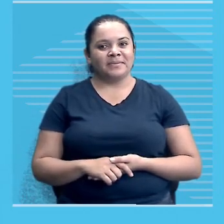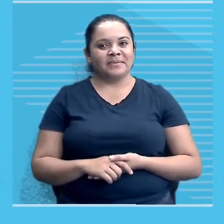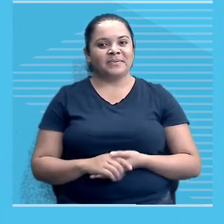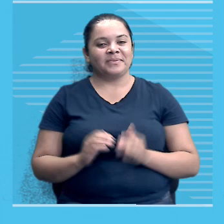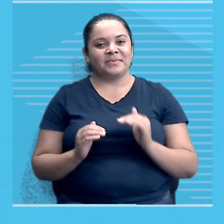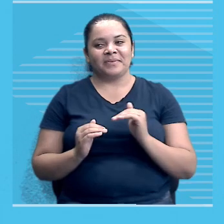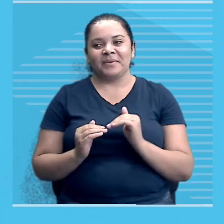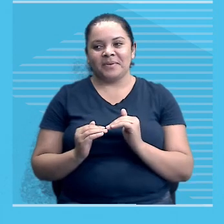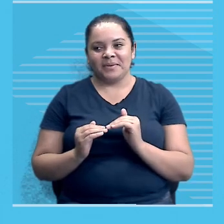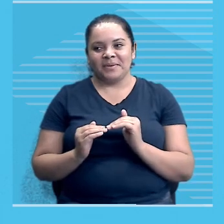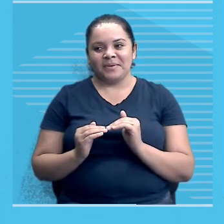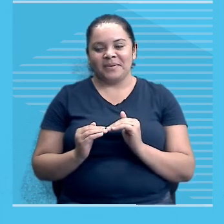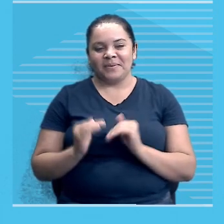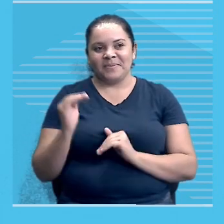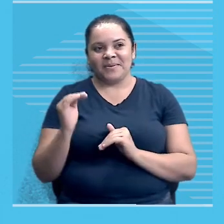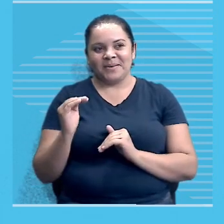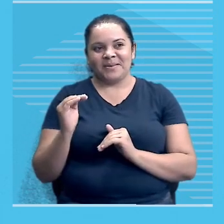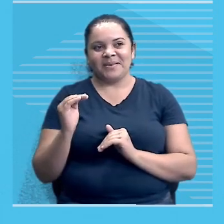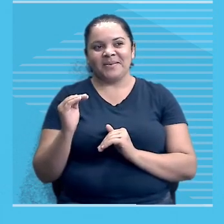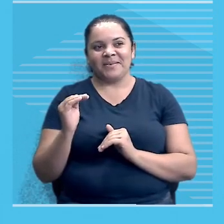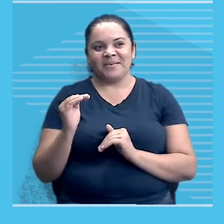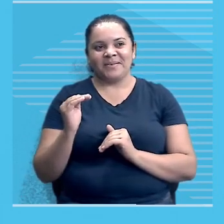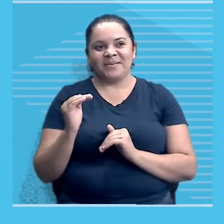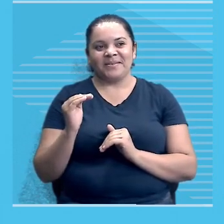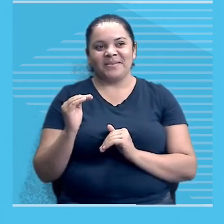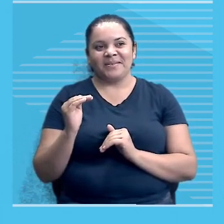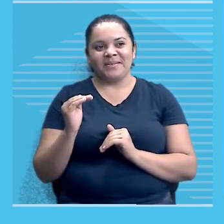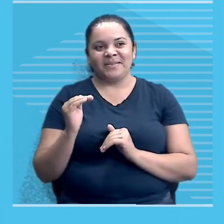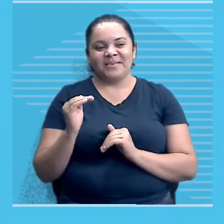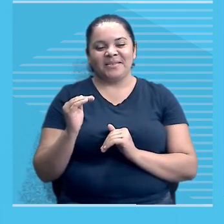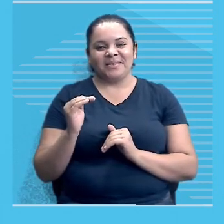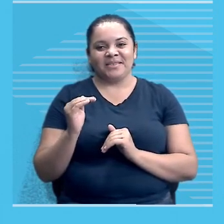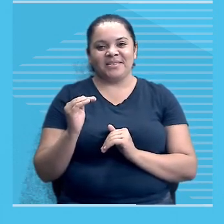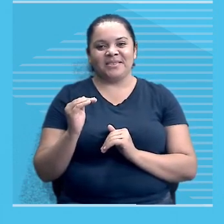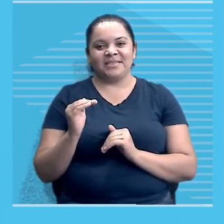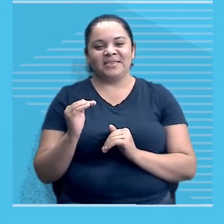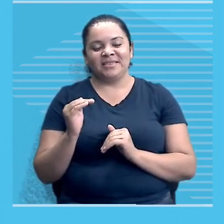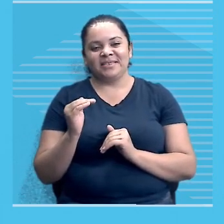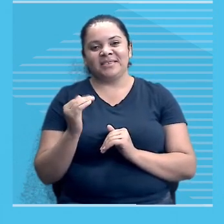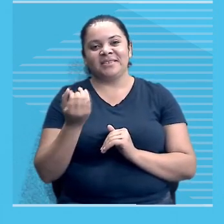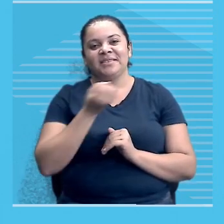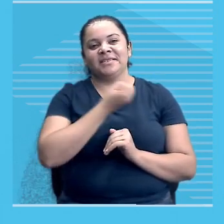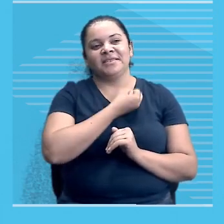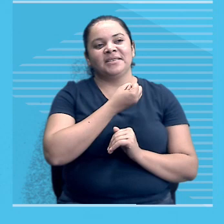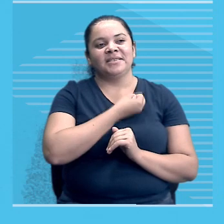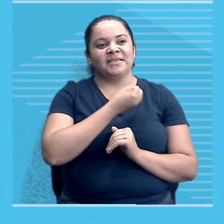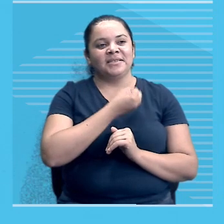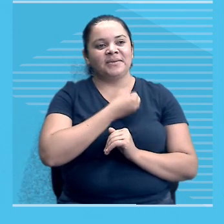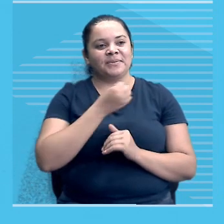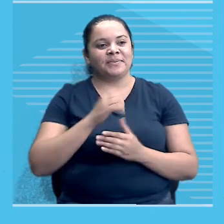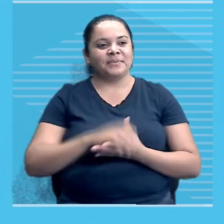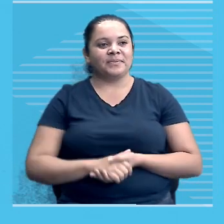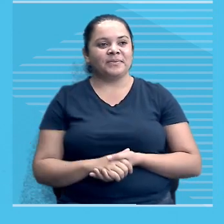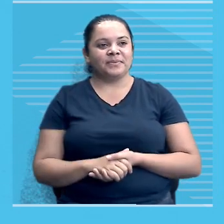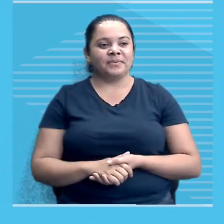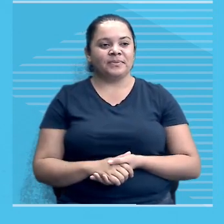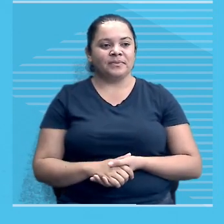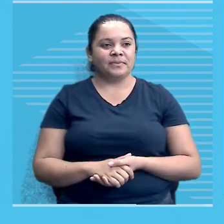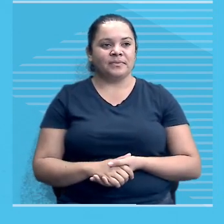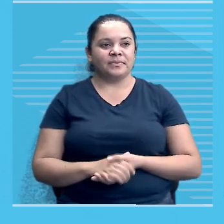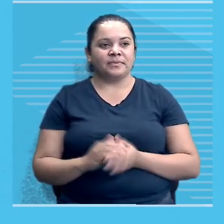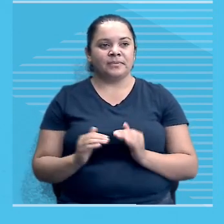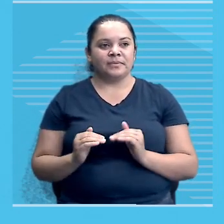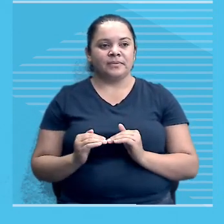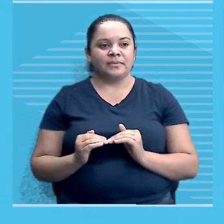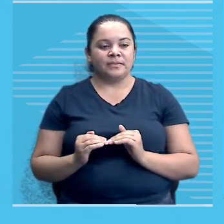o quanto maior for aquele número Obrigado quanto maior for Aquele número que está